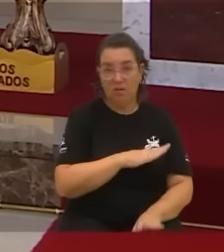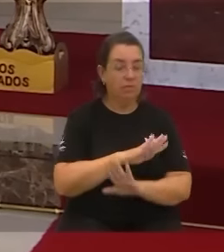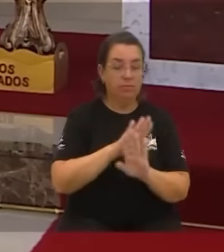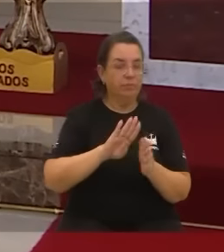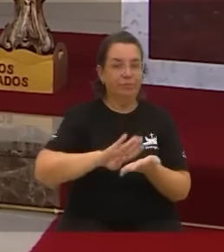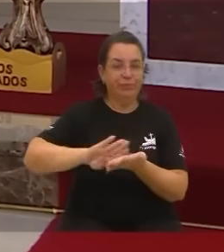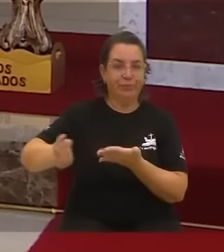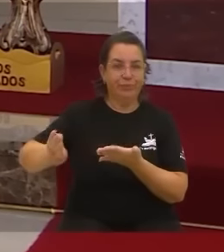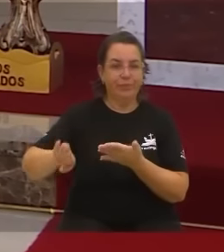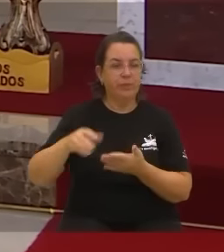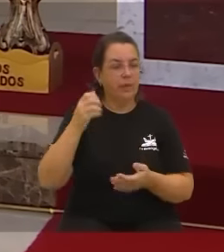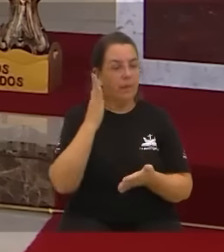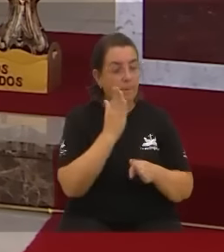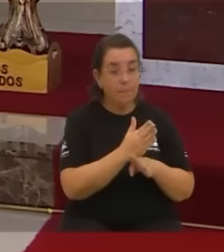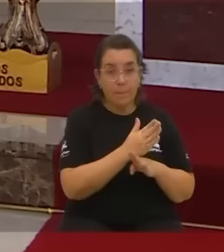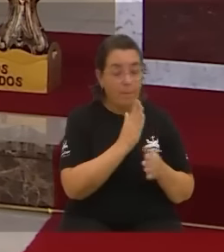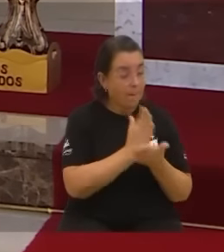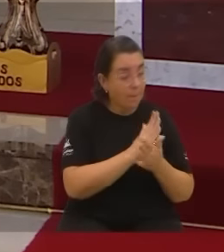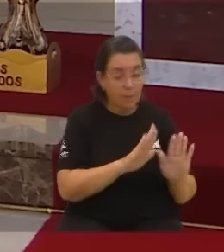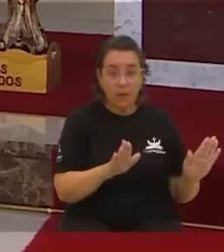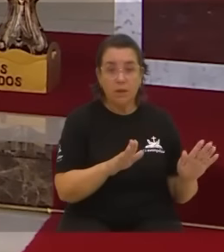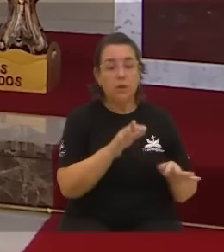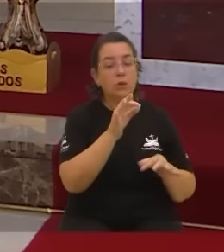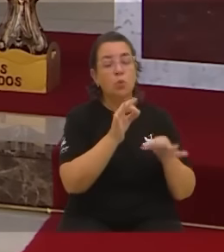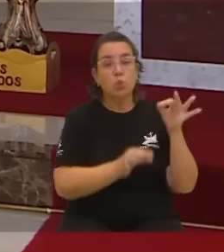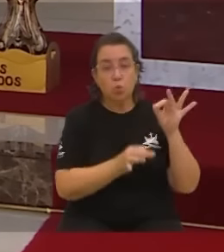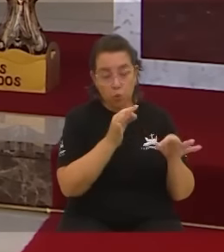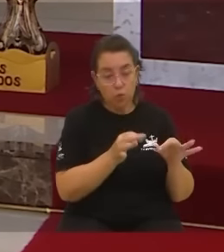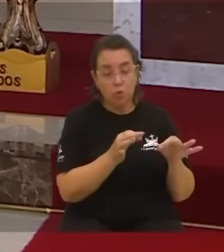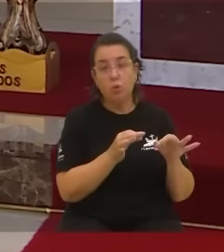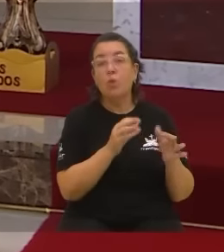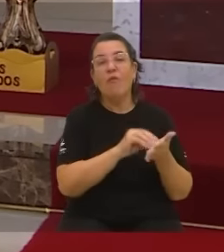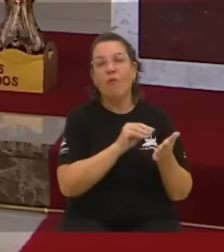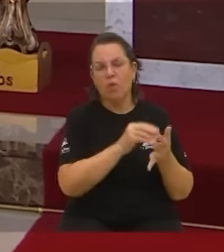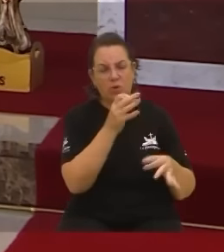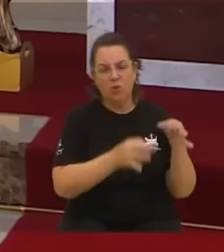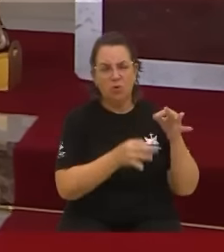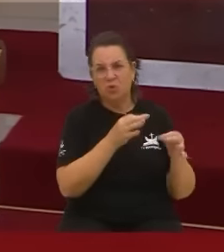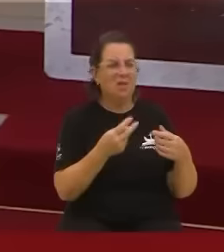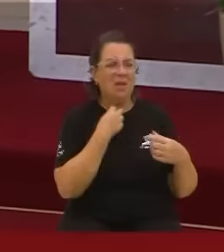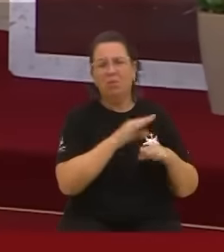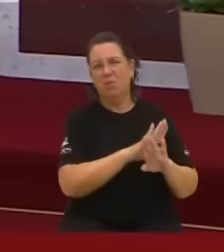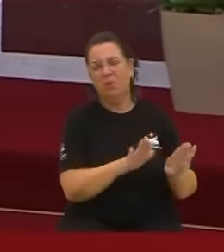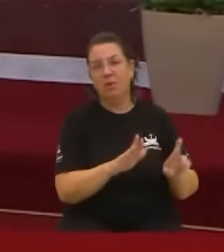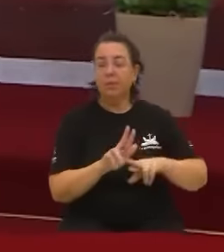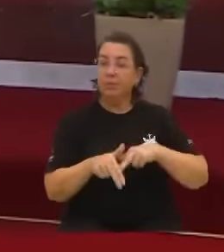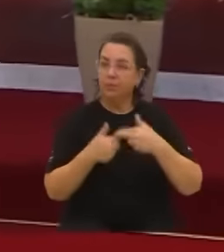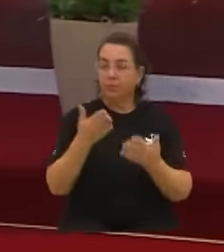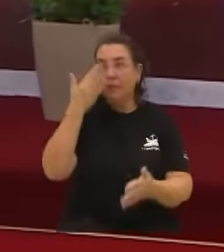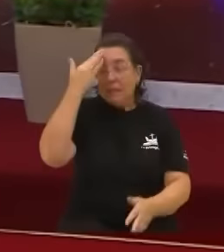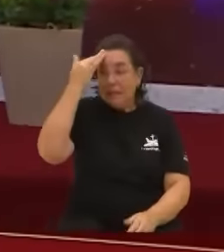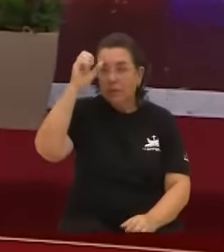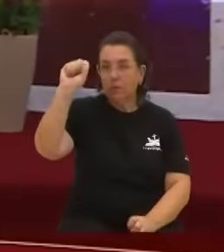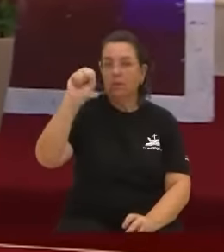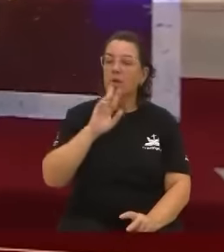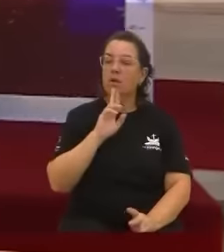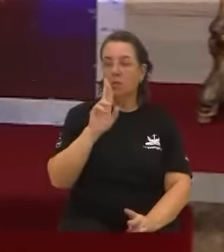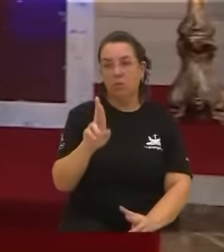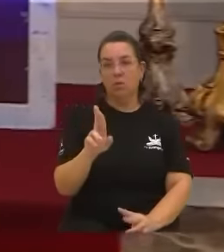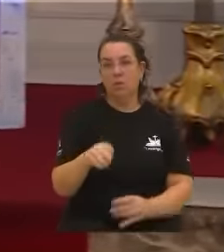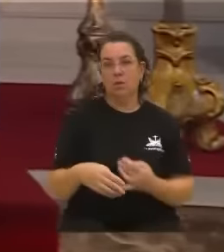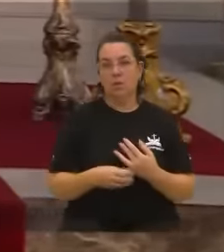ser injusto. Esta é a proposta de Deus. Por isso, a sabedoria vai dar essa resposta,